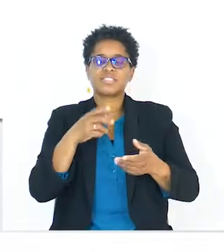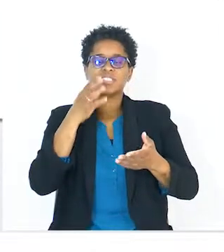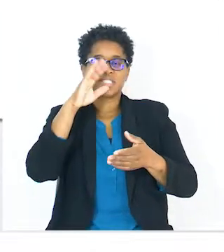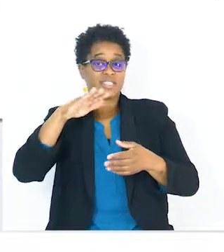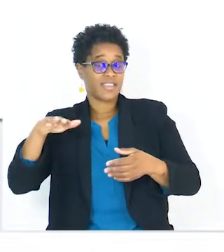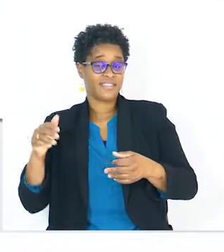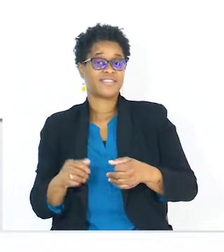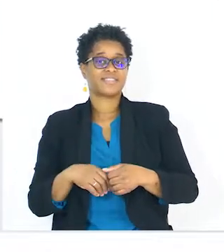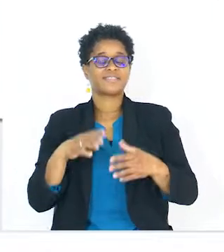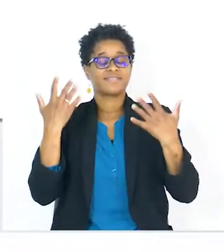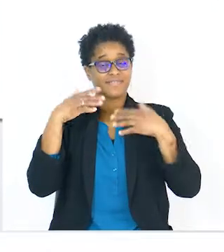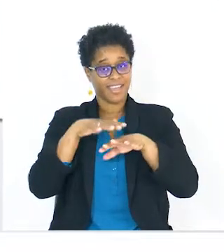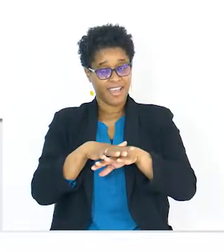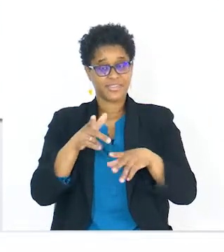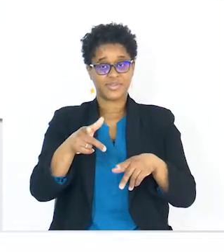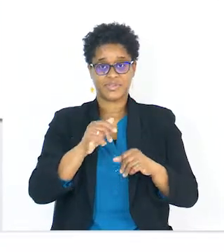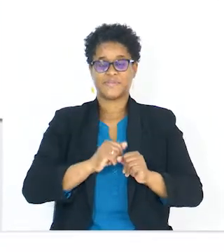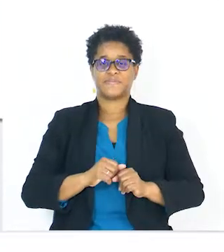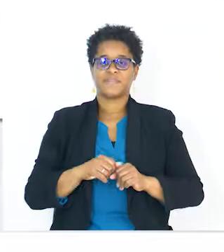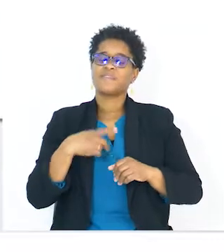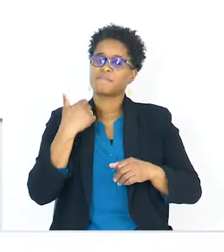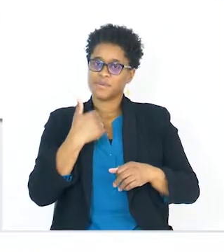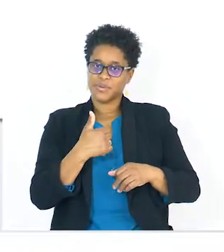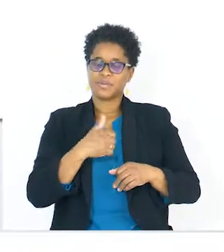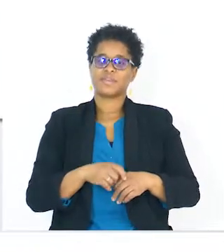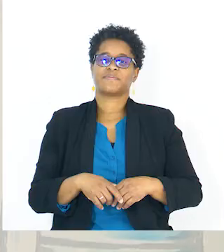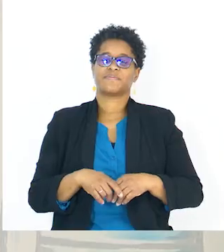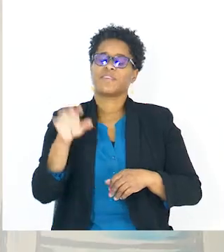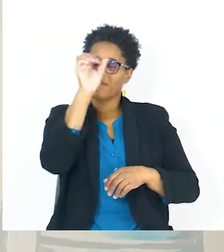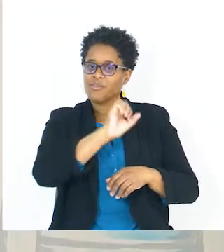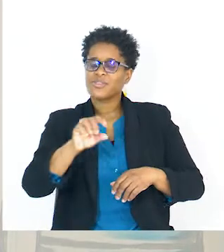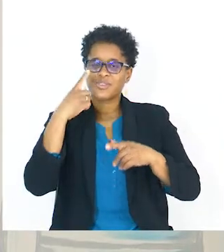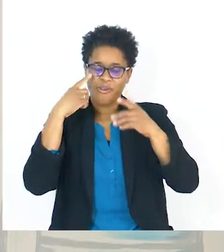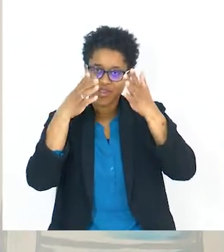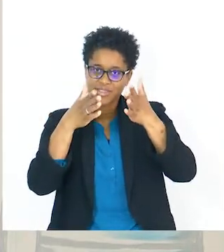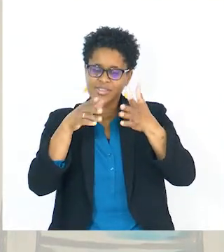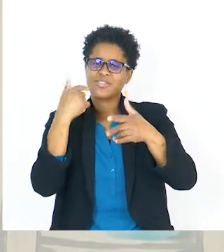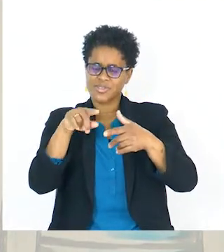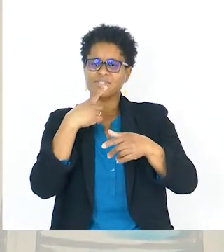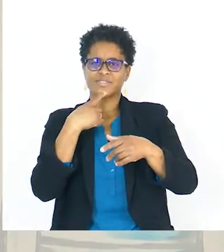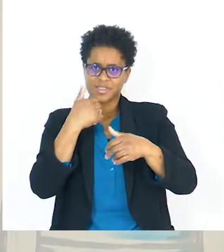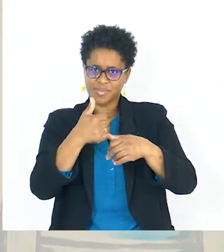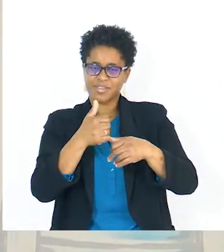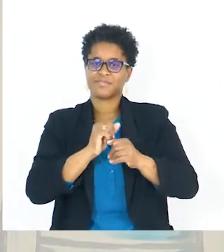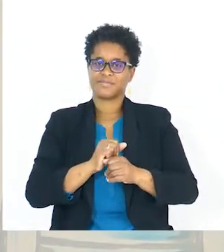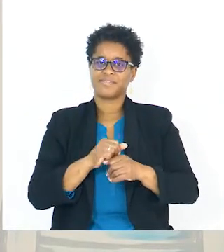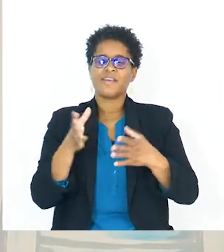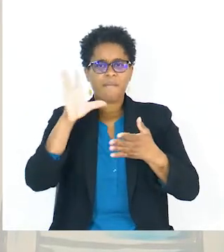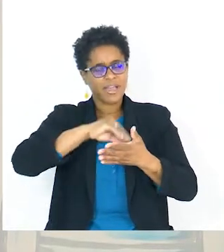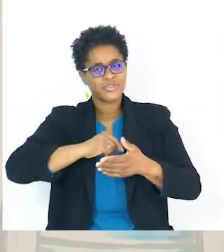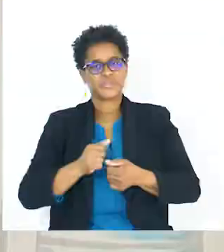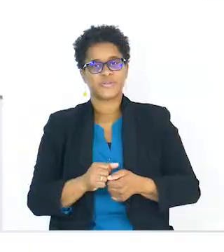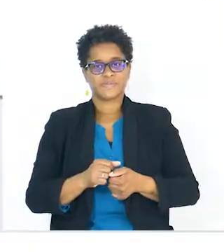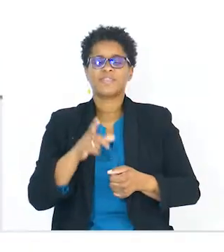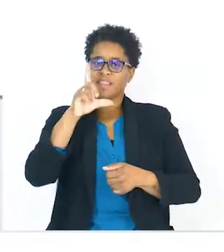de ciências integradas. Muito bem. Vocês estão atentos, estão a acompanhar.